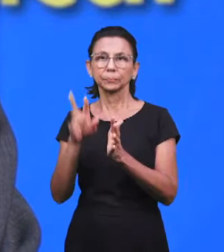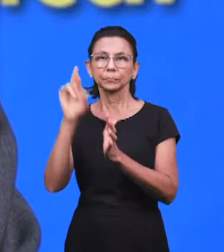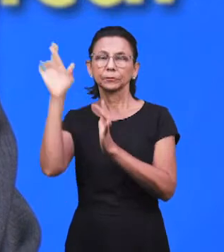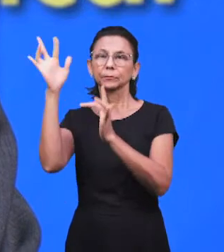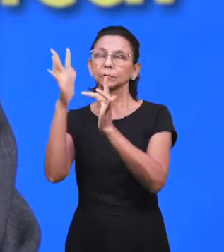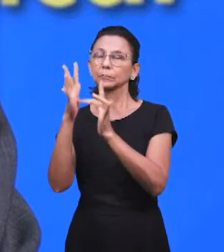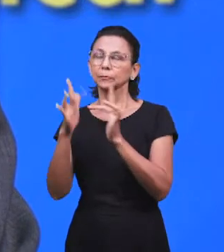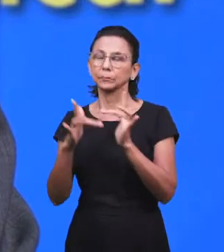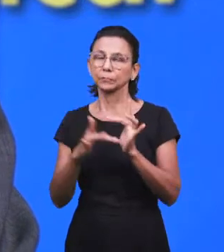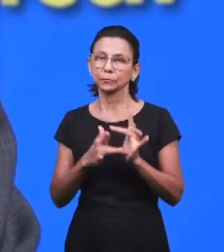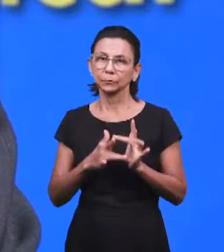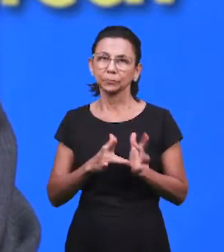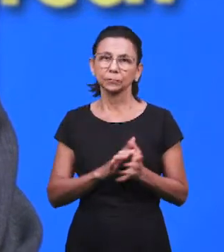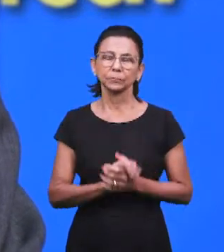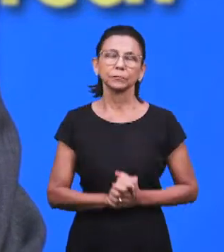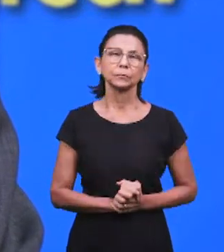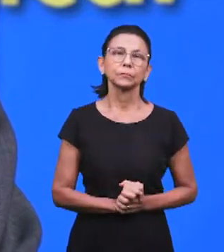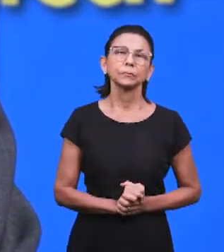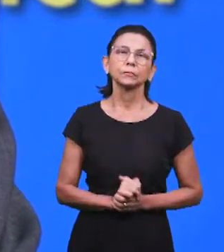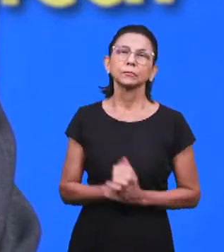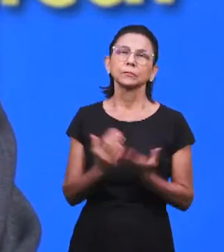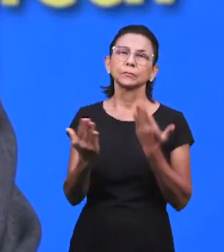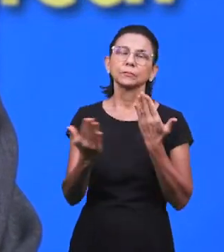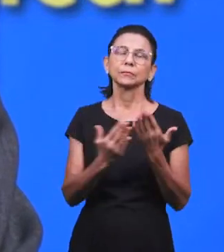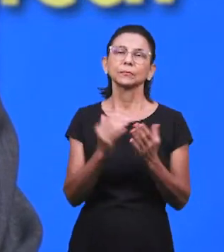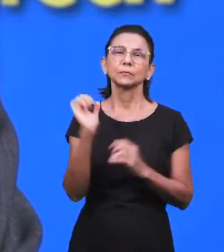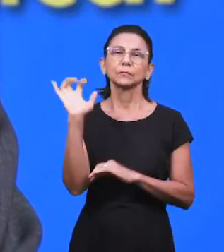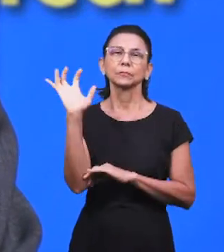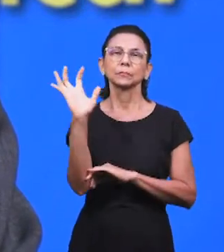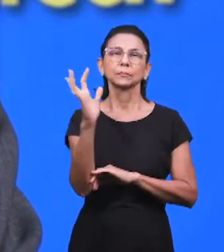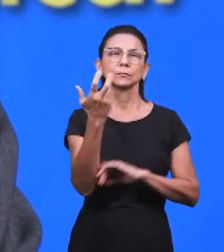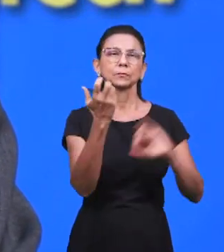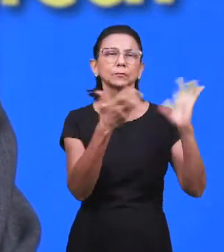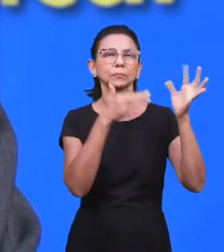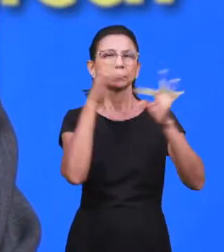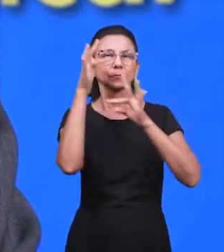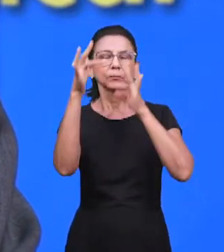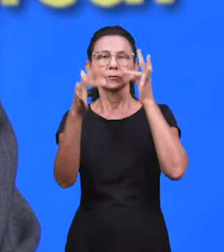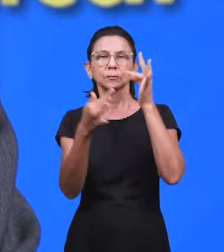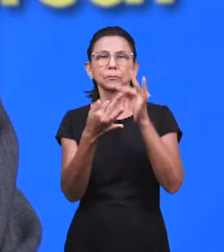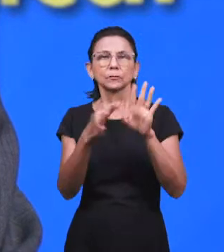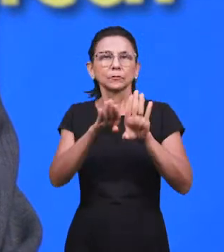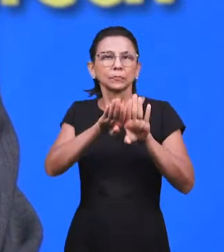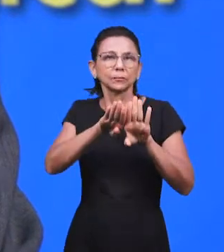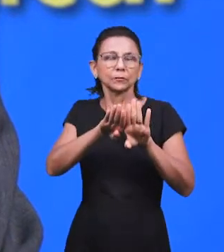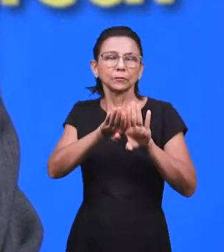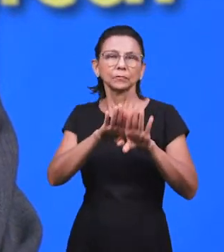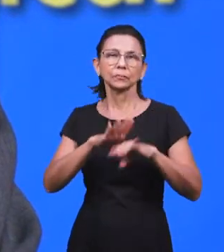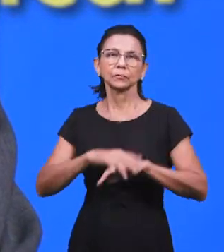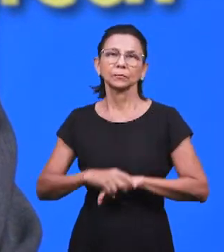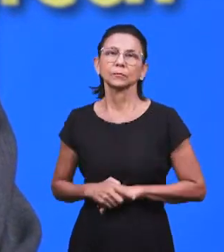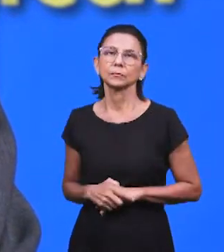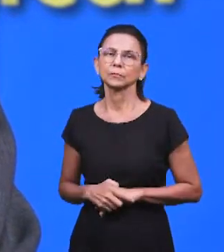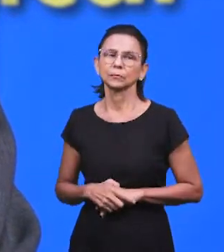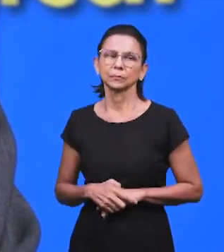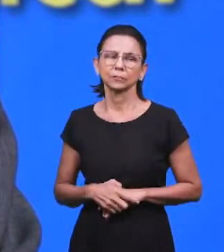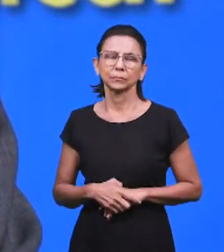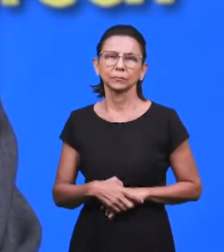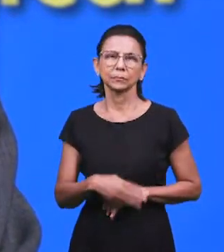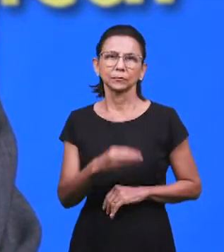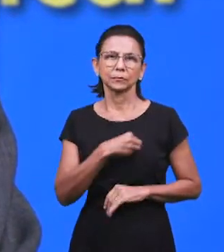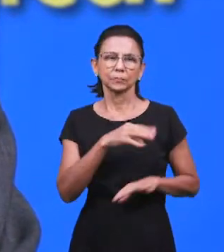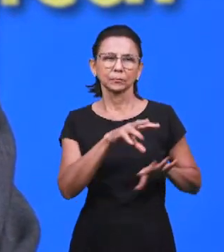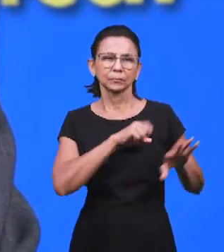Senhor Jesus. A igreja é fiel, ela é um jardim fechado, porque ela não se contamina com o pecado